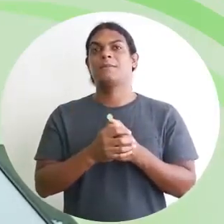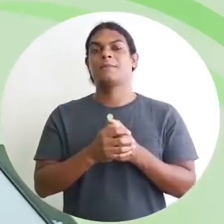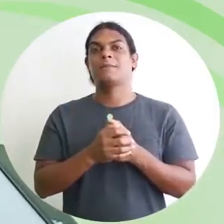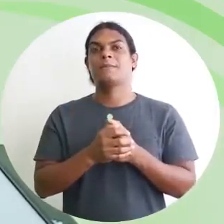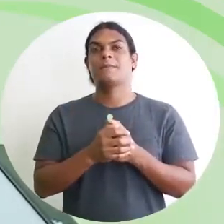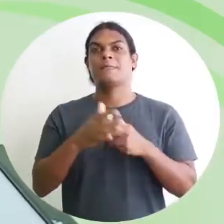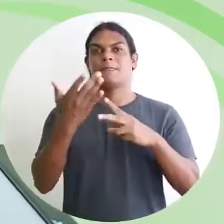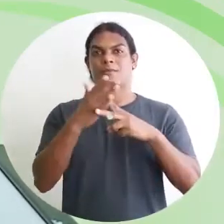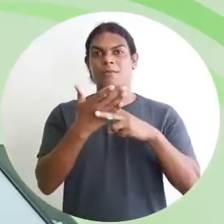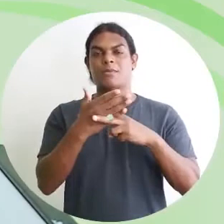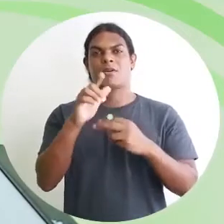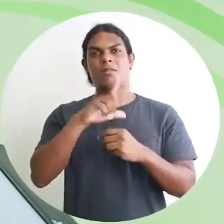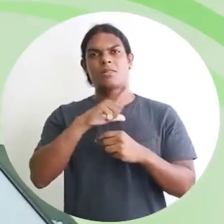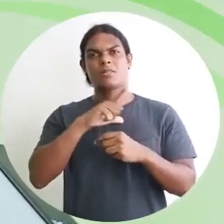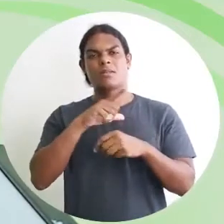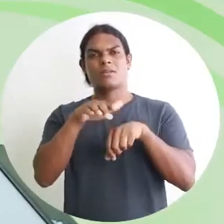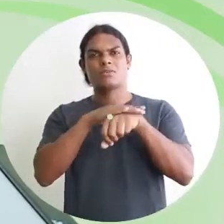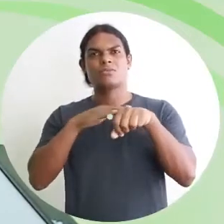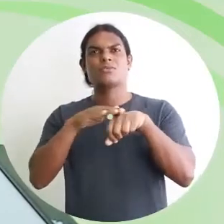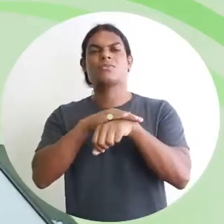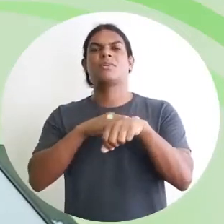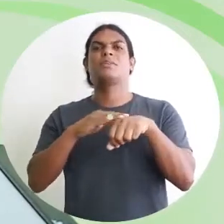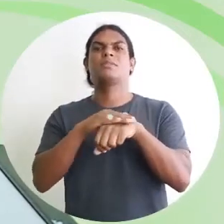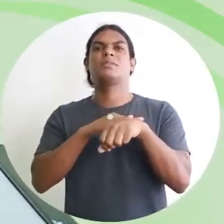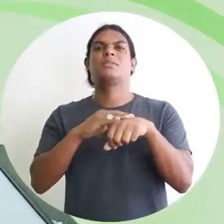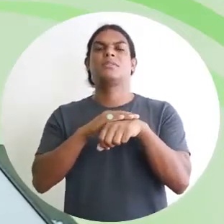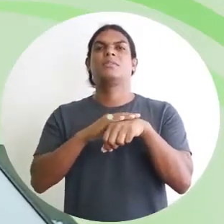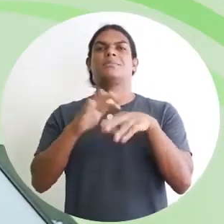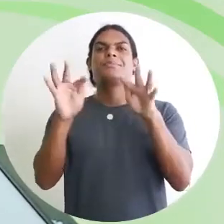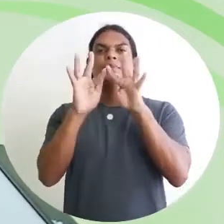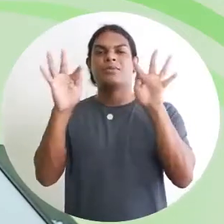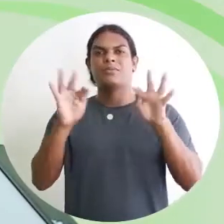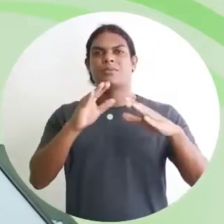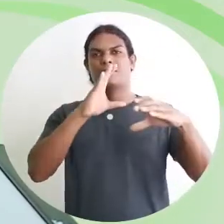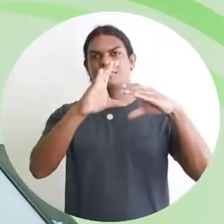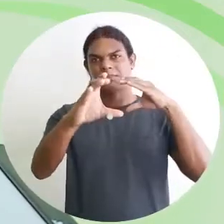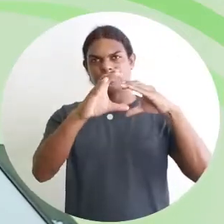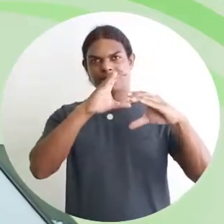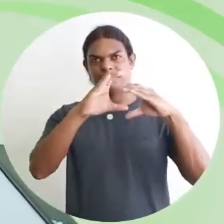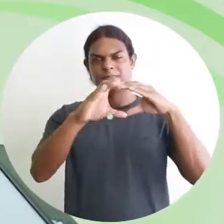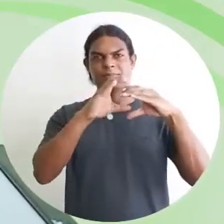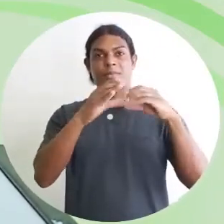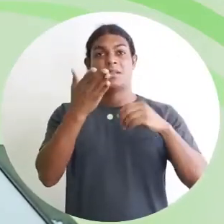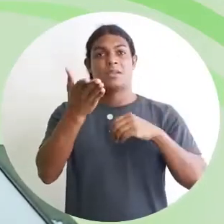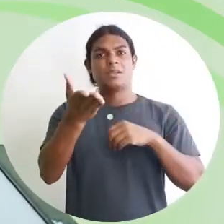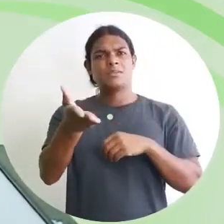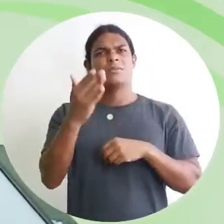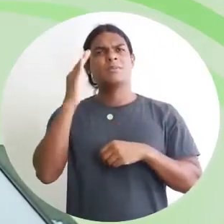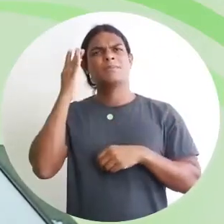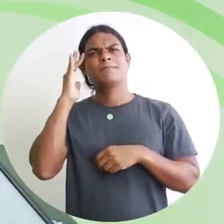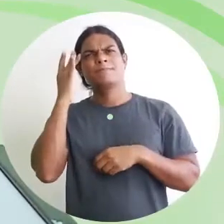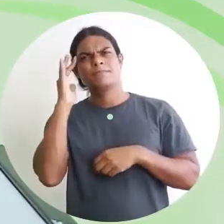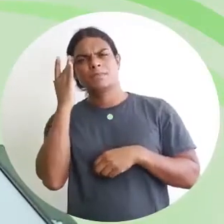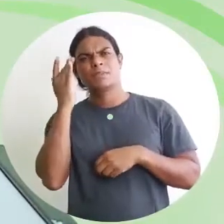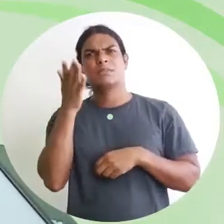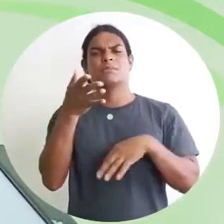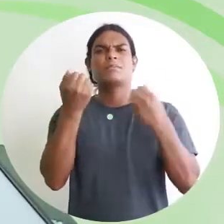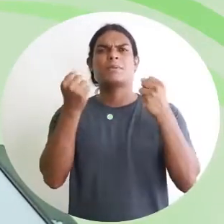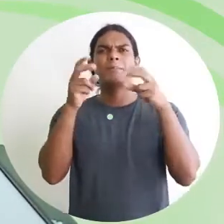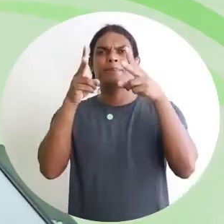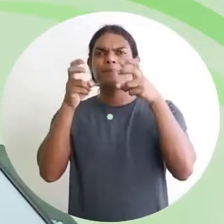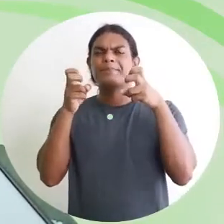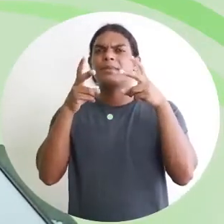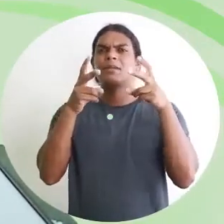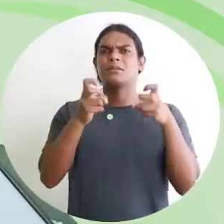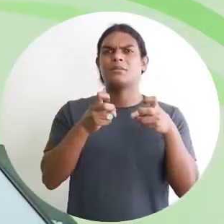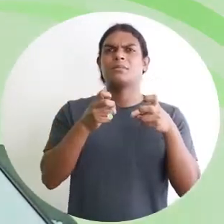dos diálogos através de mensagens e meios de comunicação. Se você parar para pensar direitinho, você pode